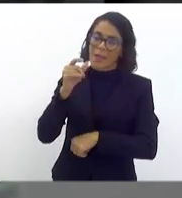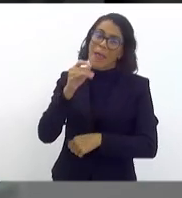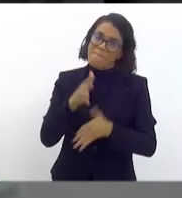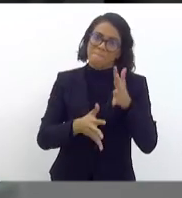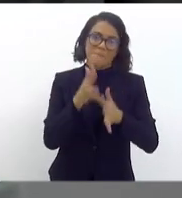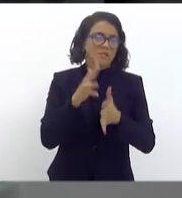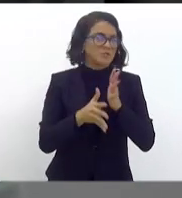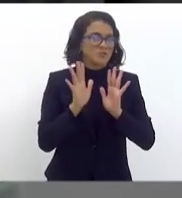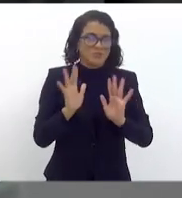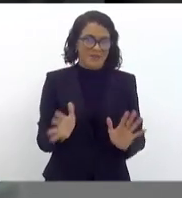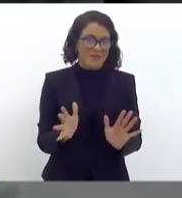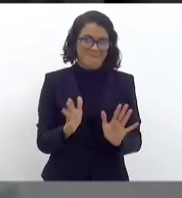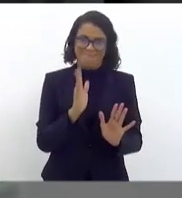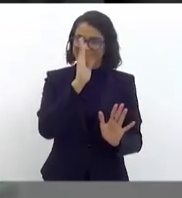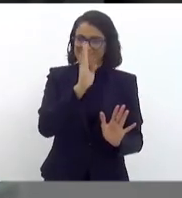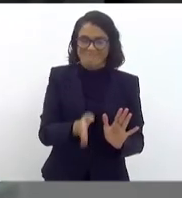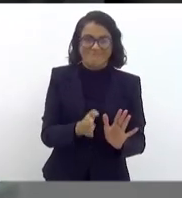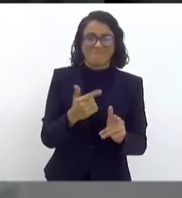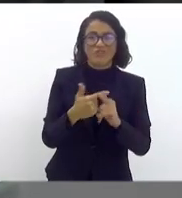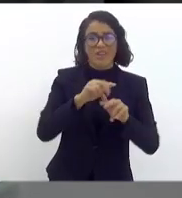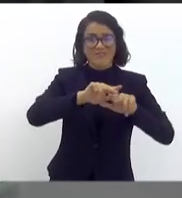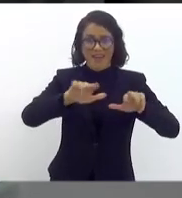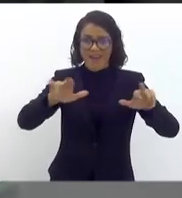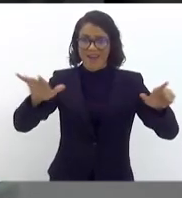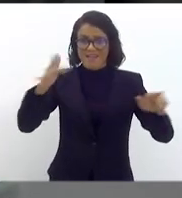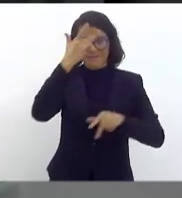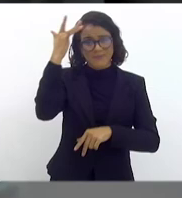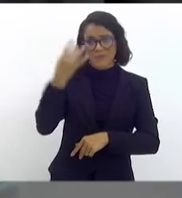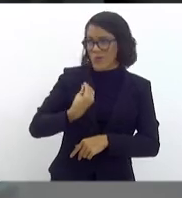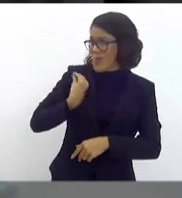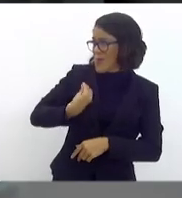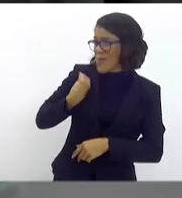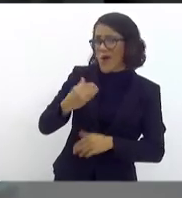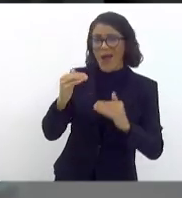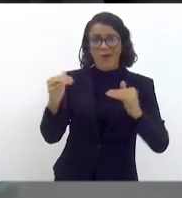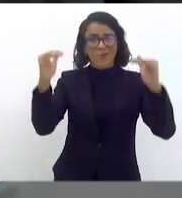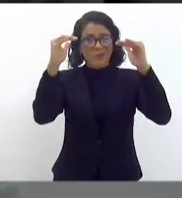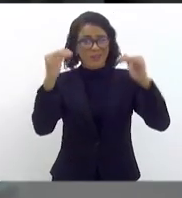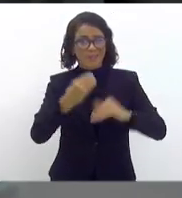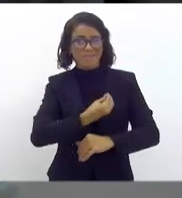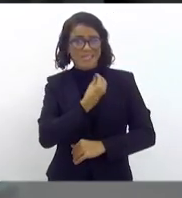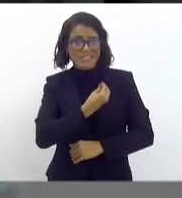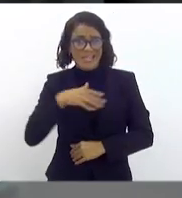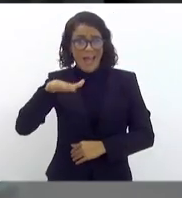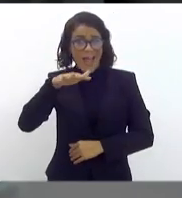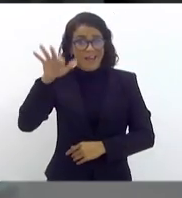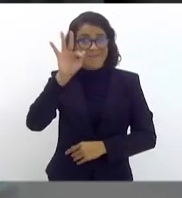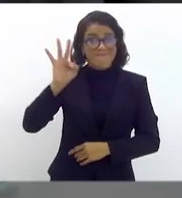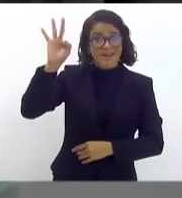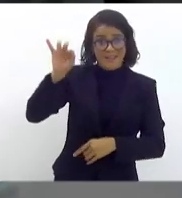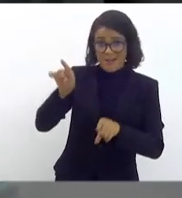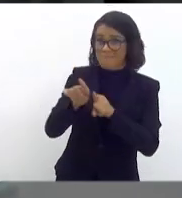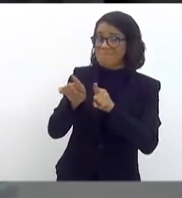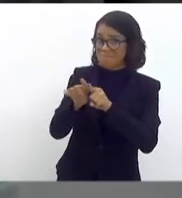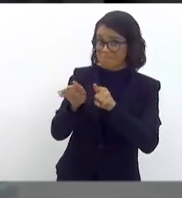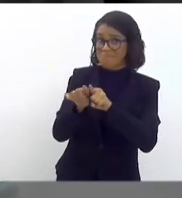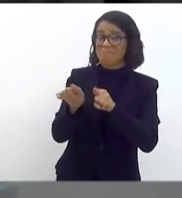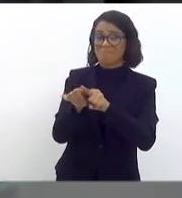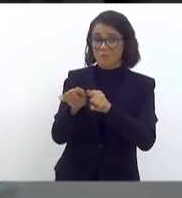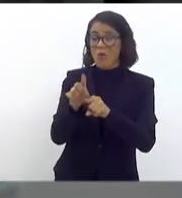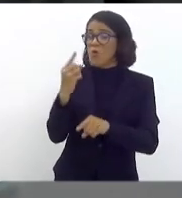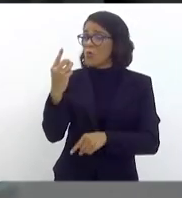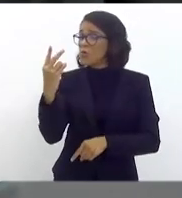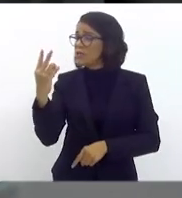prejuízo, porque há vários indivíduos aqui presentes, autoridades presentes, de âmbito federal, inclusive. Há